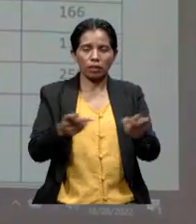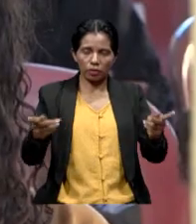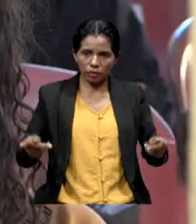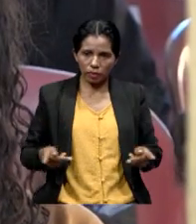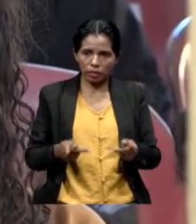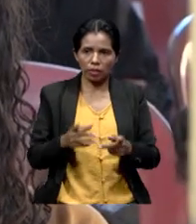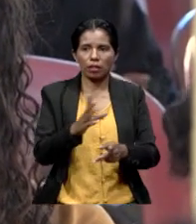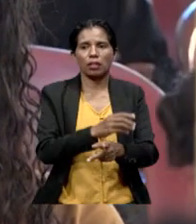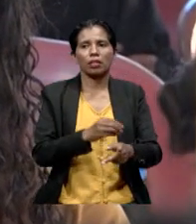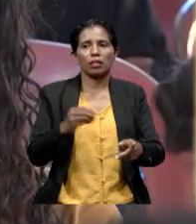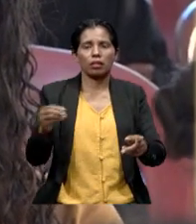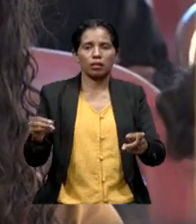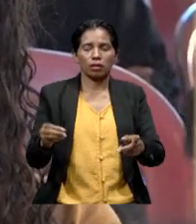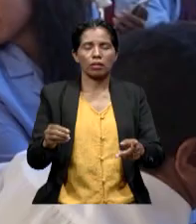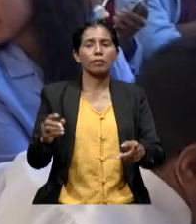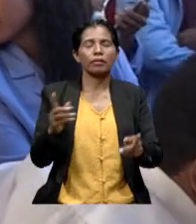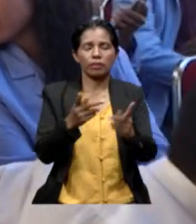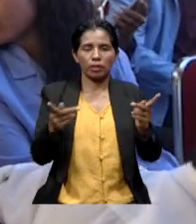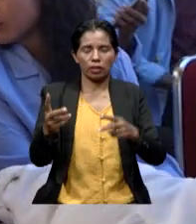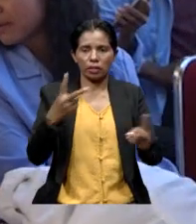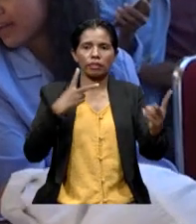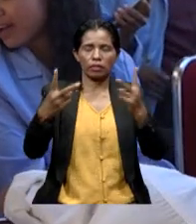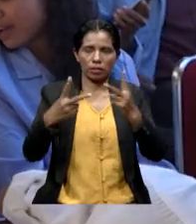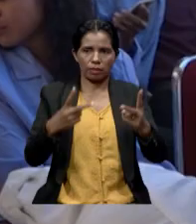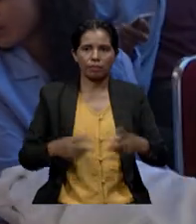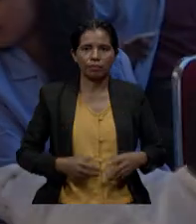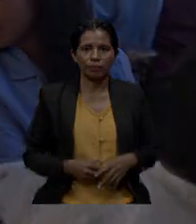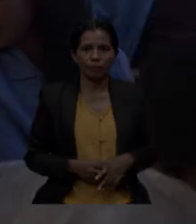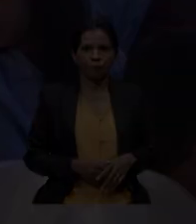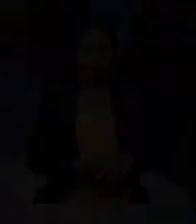propriedade, notariado, no turismo. João Bosco Dias, Clementino Maia, GMN.